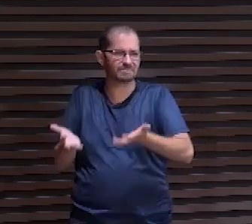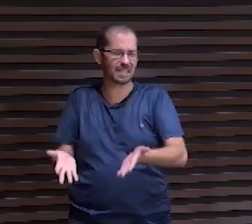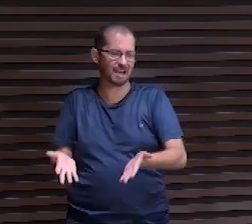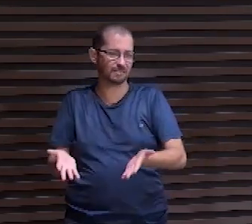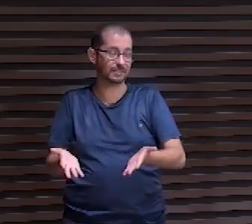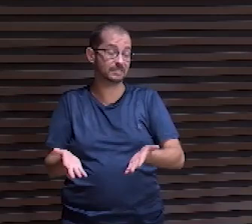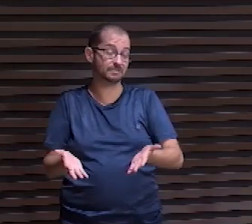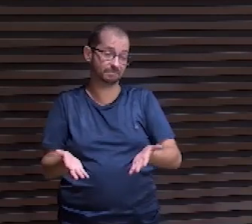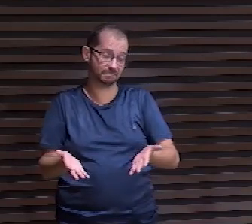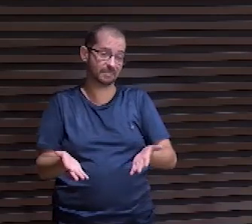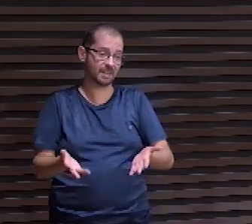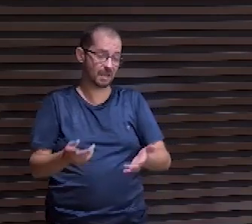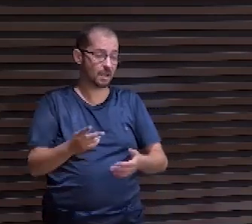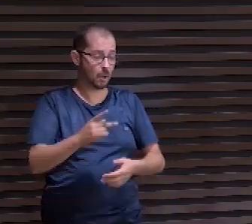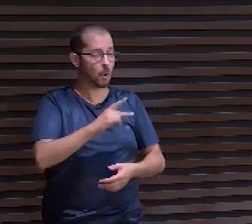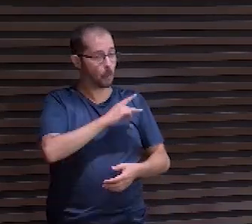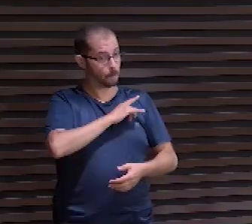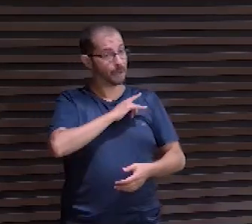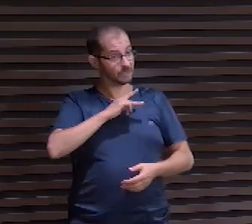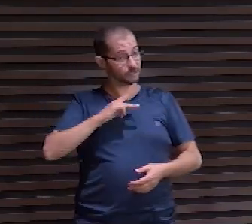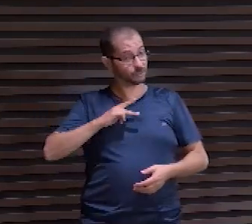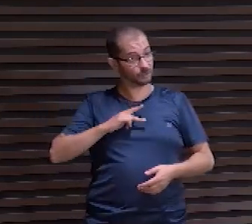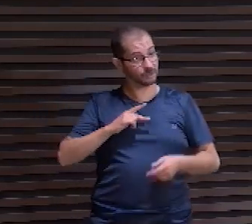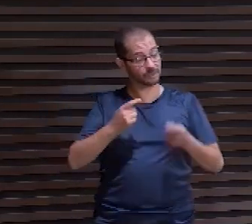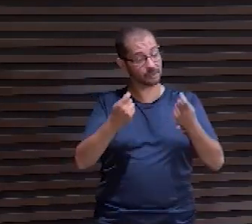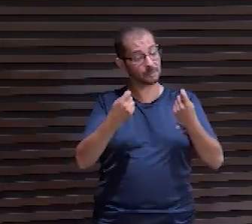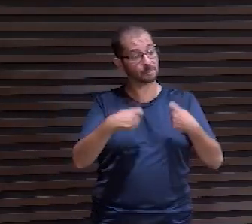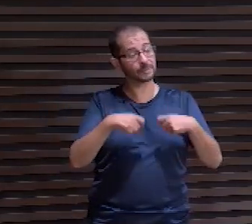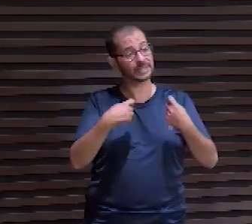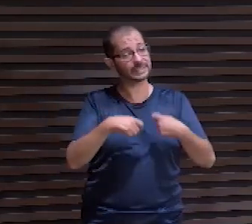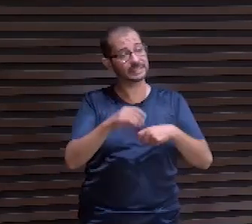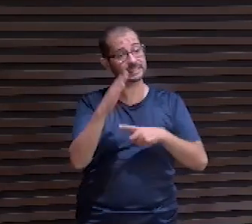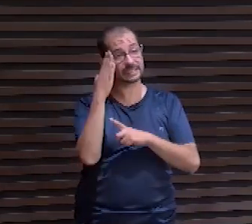Até mesmo um pregador precisa saber